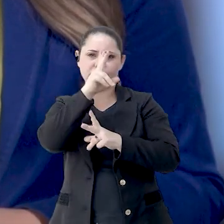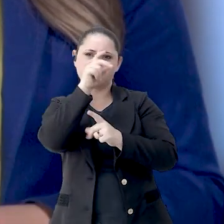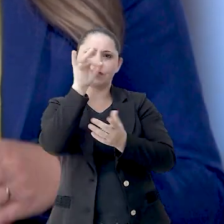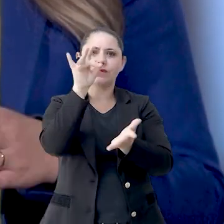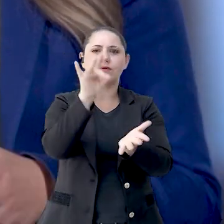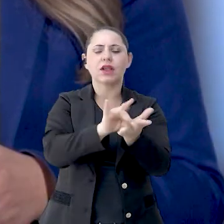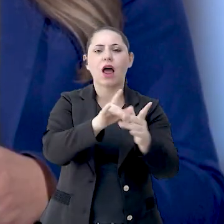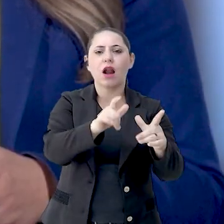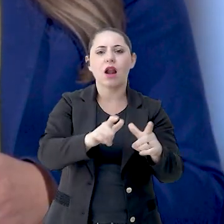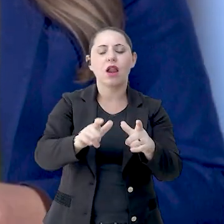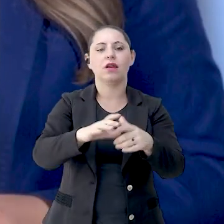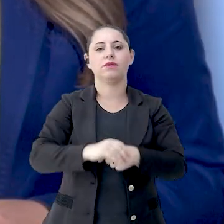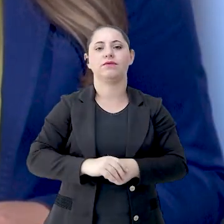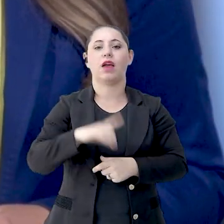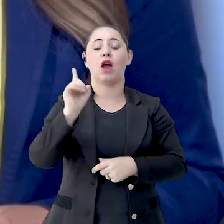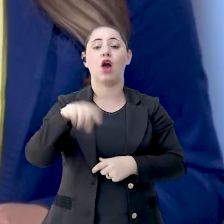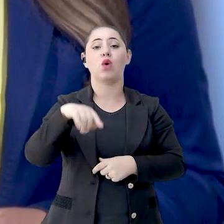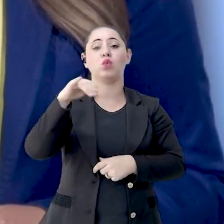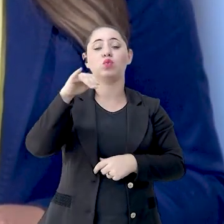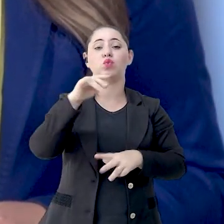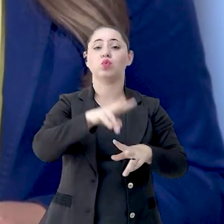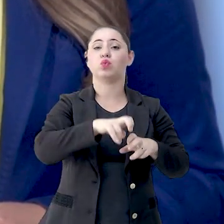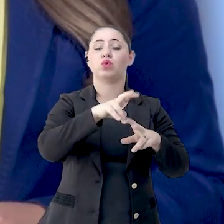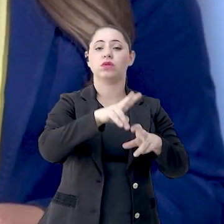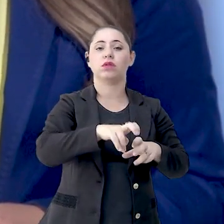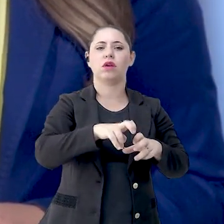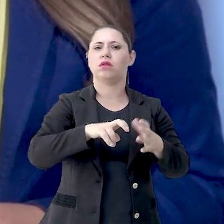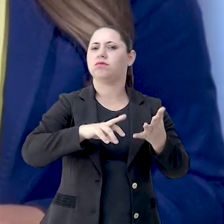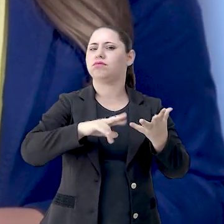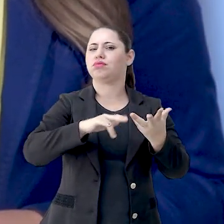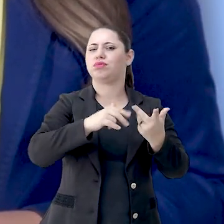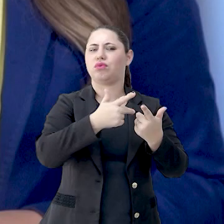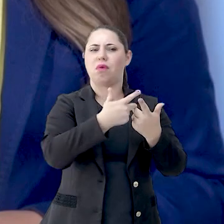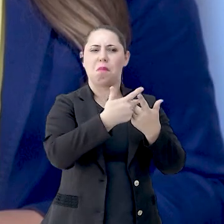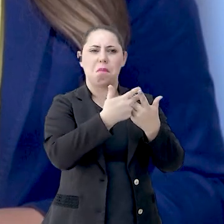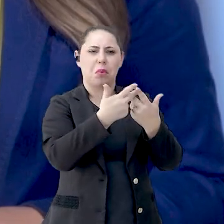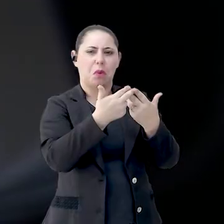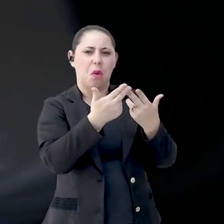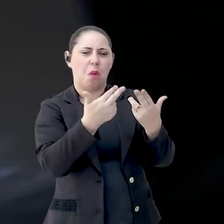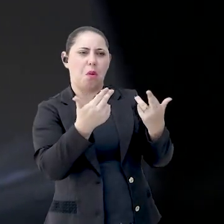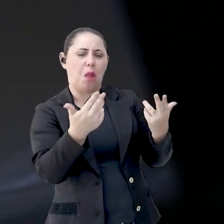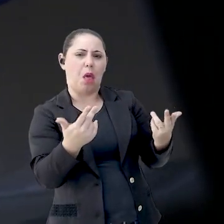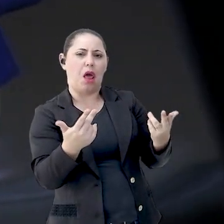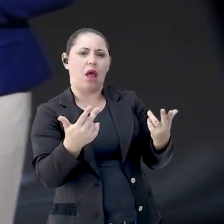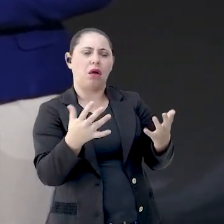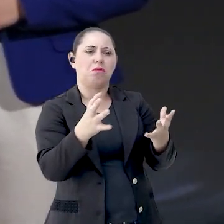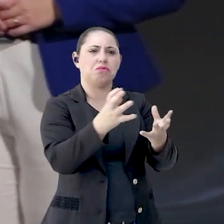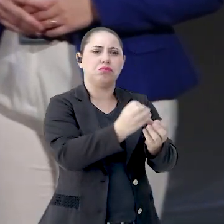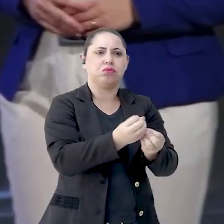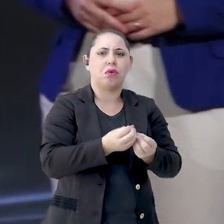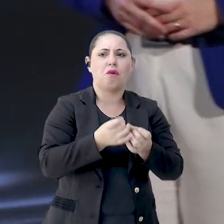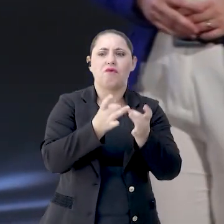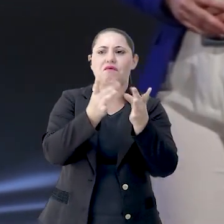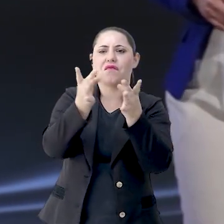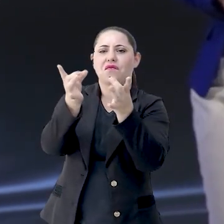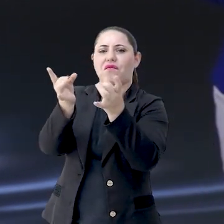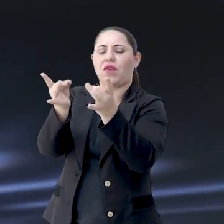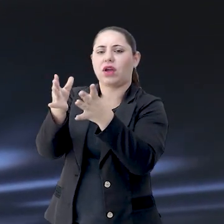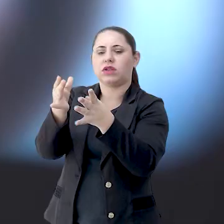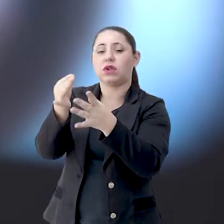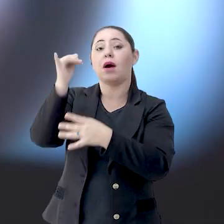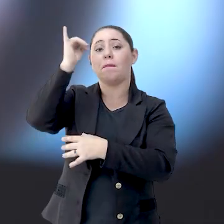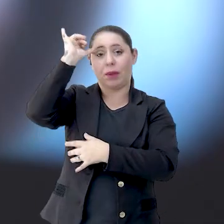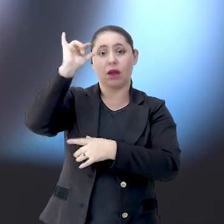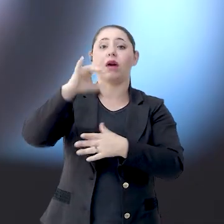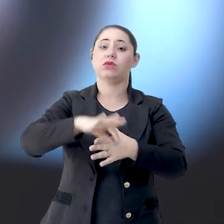anualmente, a pecuária também é destaque, em especial em Bela Vista. Tem acesso fácil a regiões